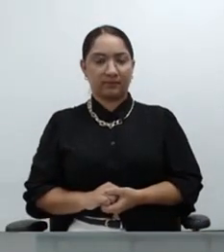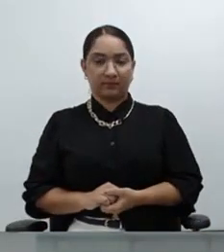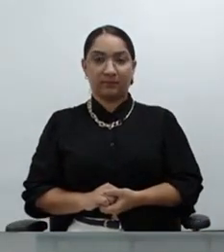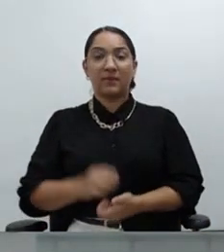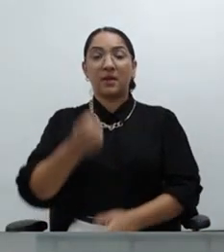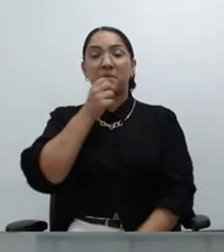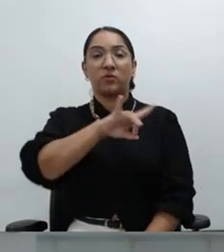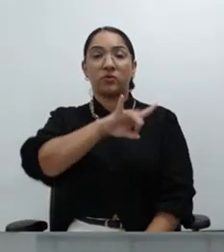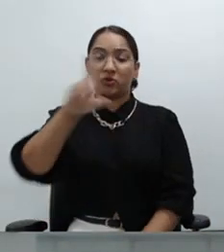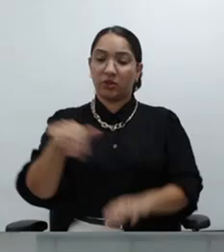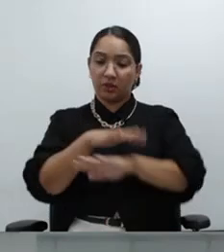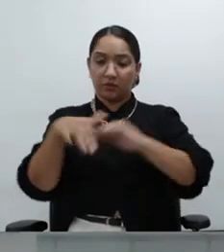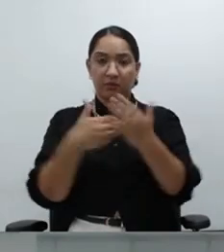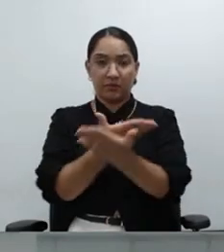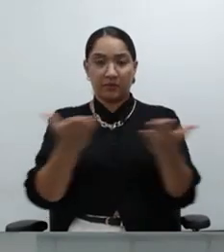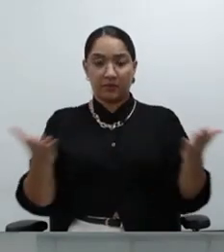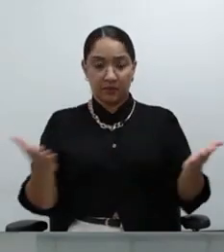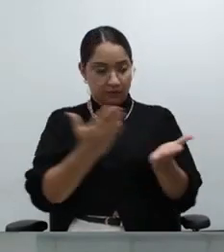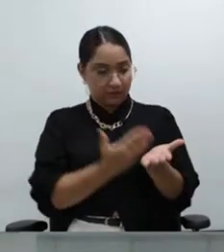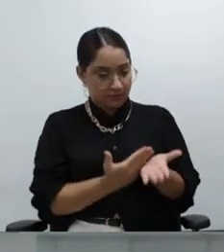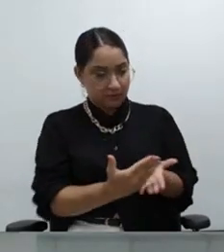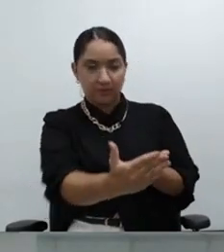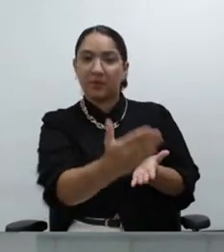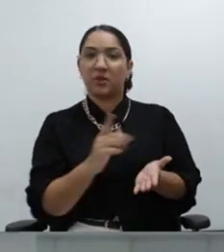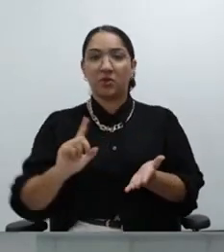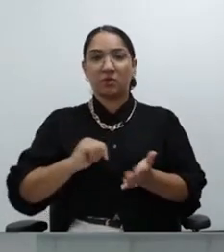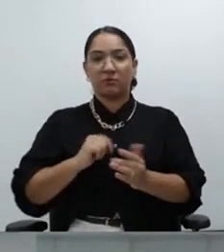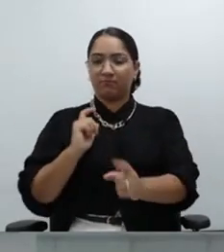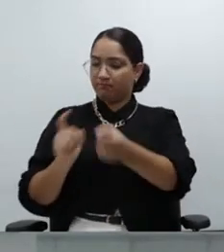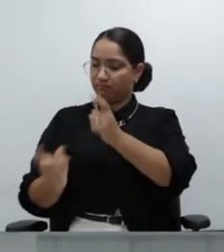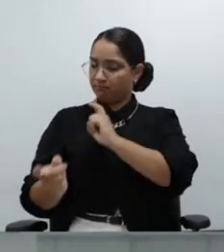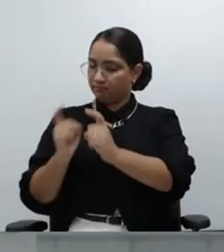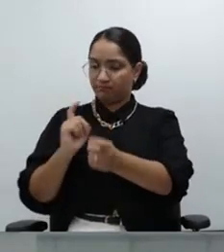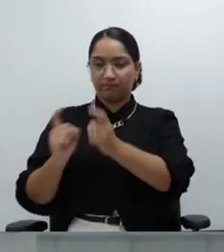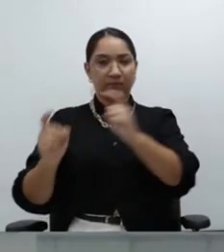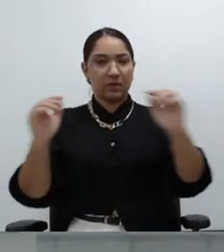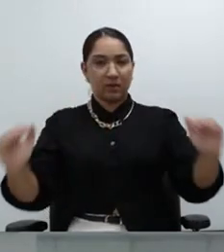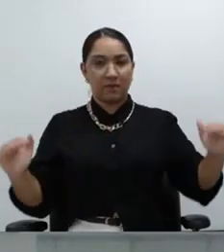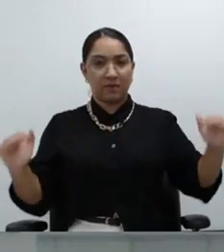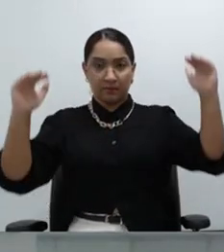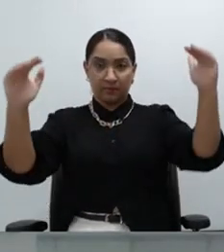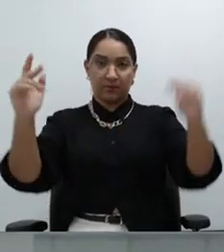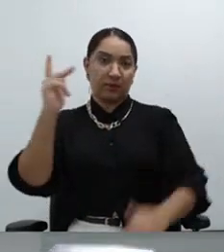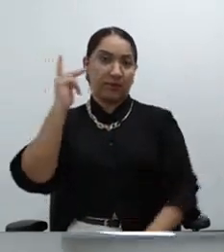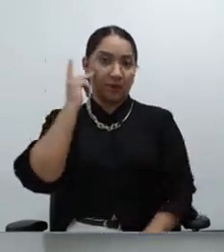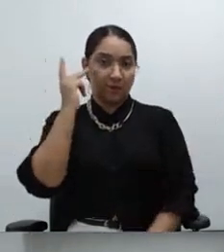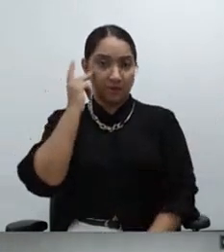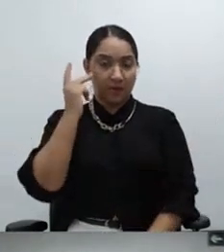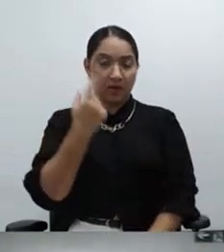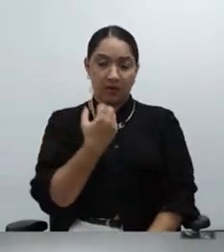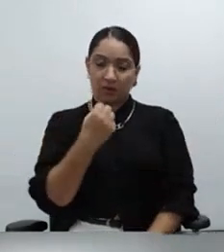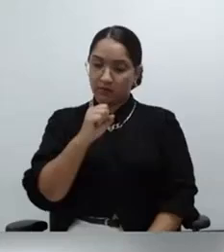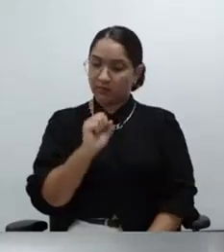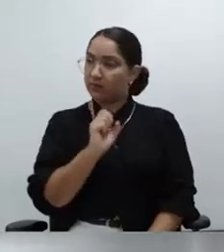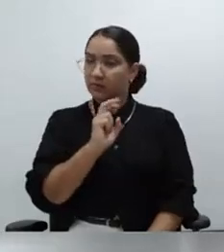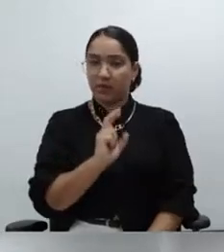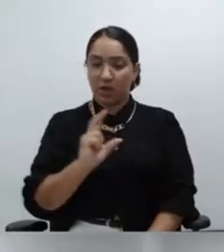Bom dia a todos e todas, dando início à sessão do Conselho Superior da Defensoria Pública do Estado de São Paulo, de número